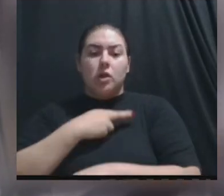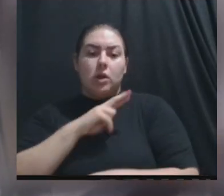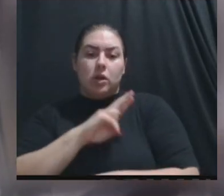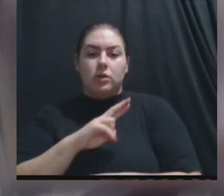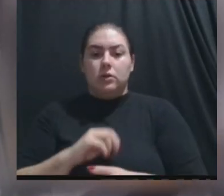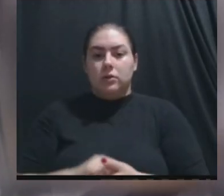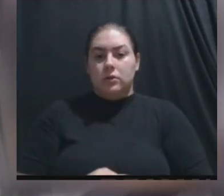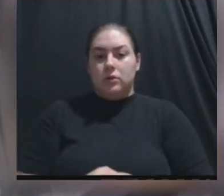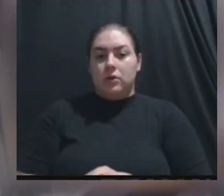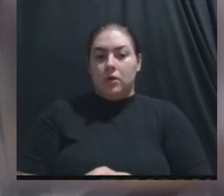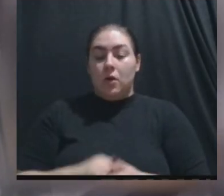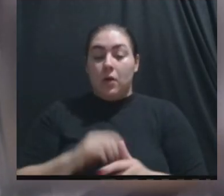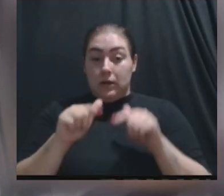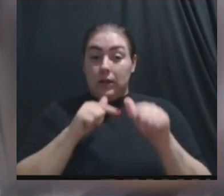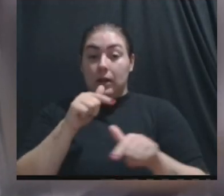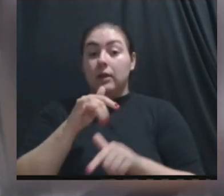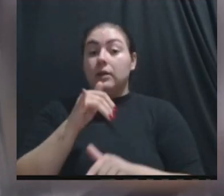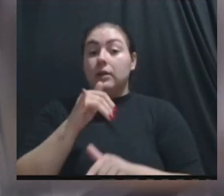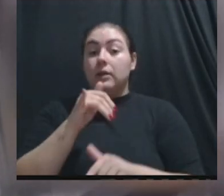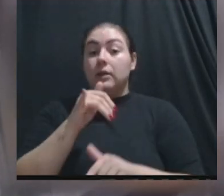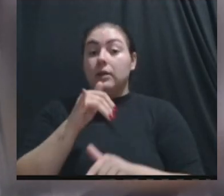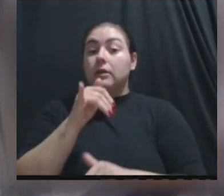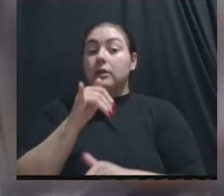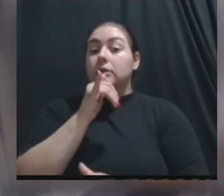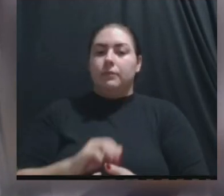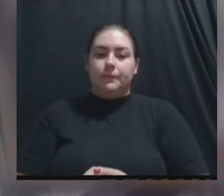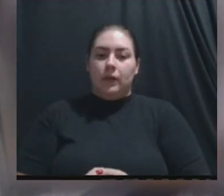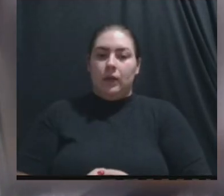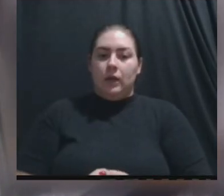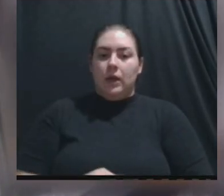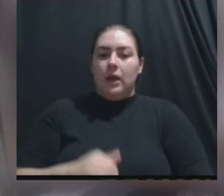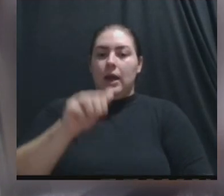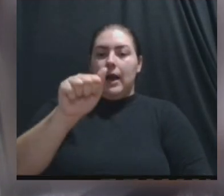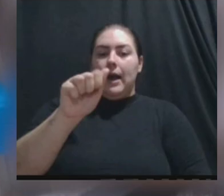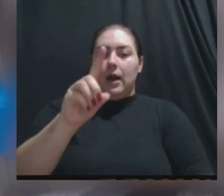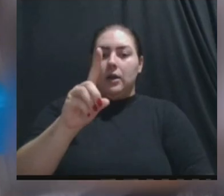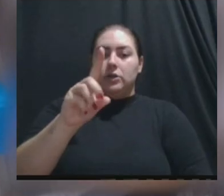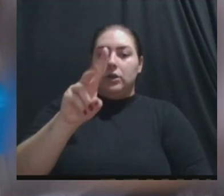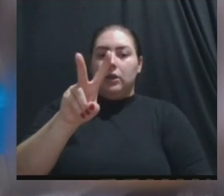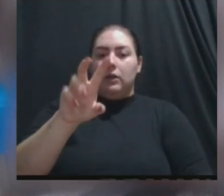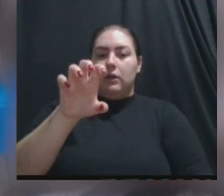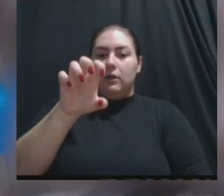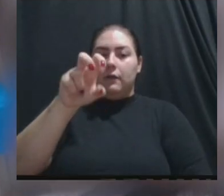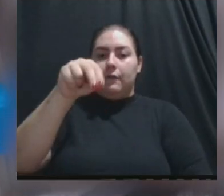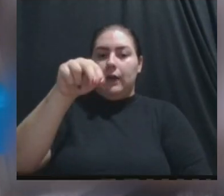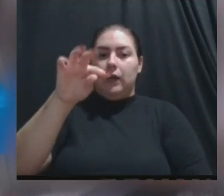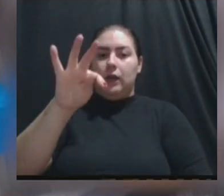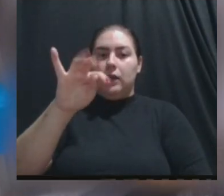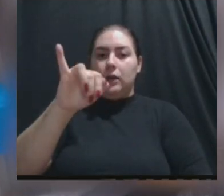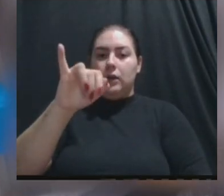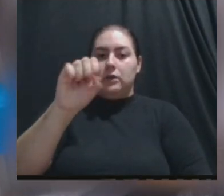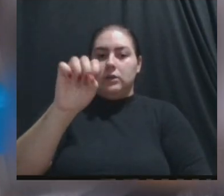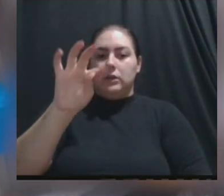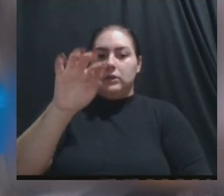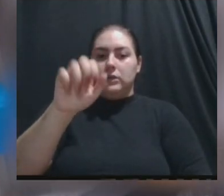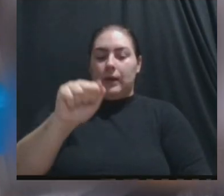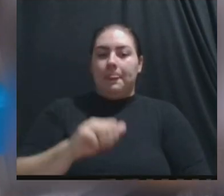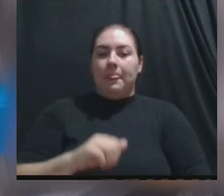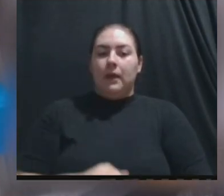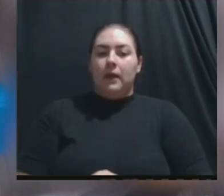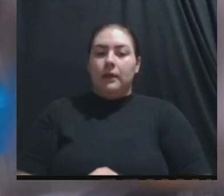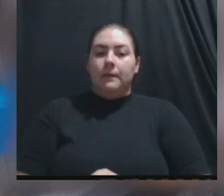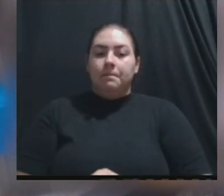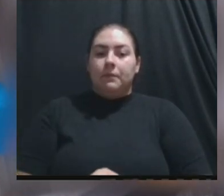dos adventistas, por exemplo, que guardam, né, a sexta-feira à noite e o sábado, né, ali até mais ou